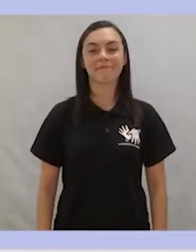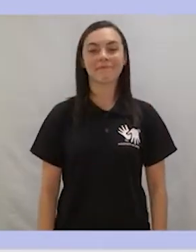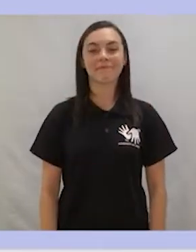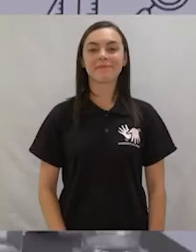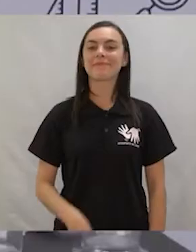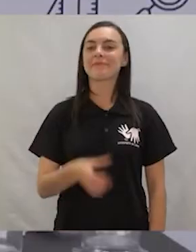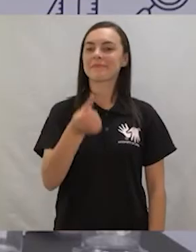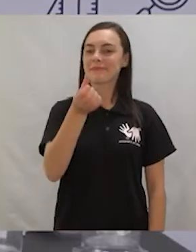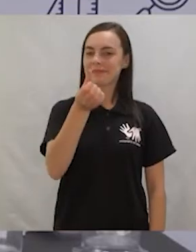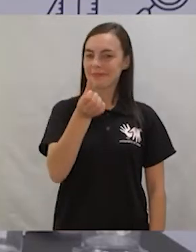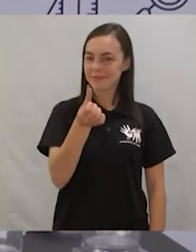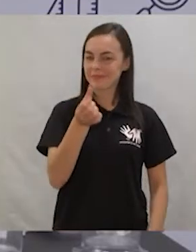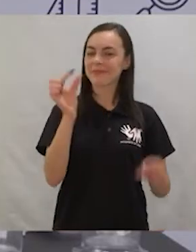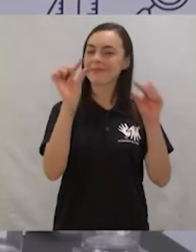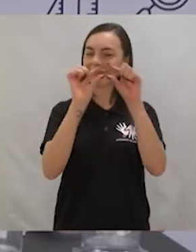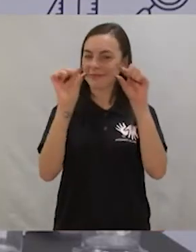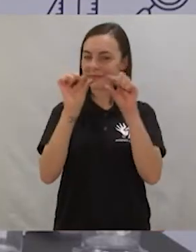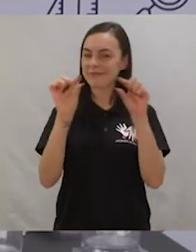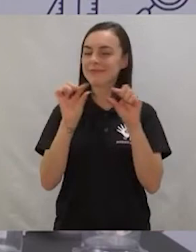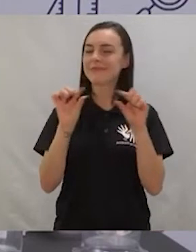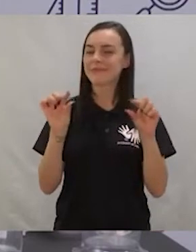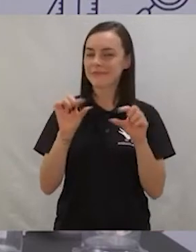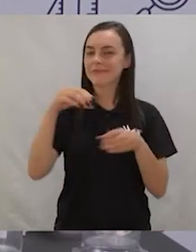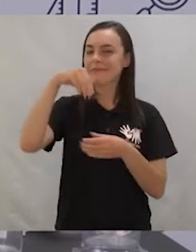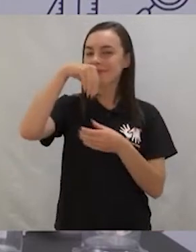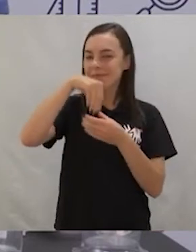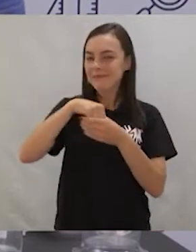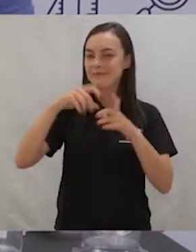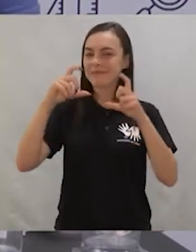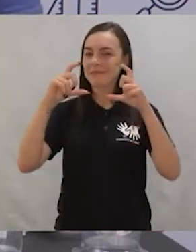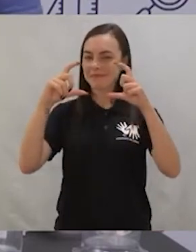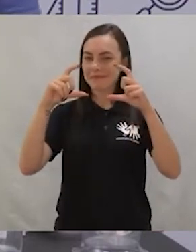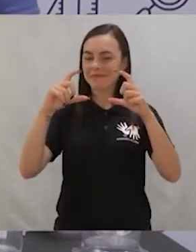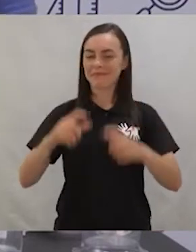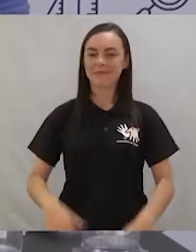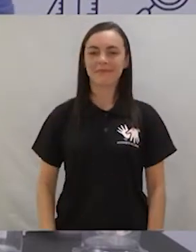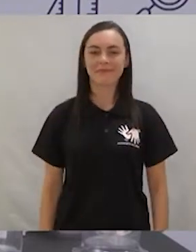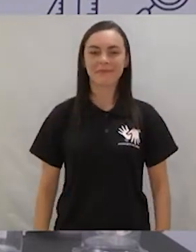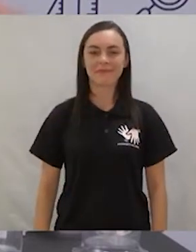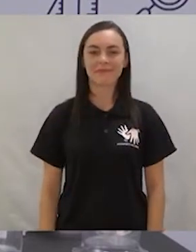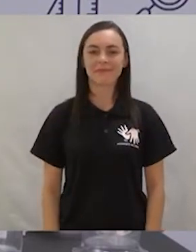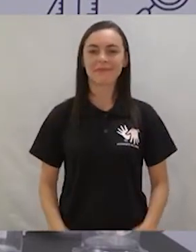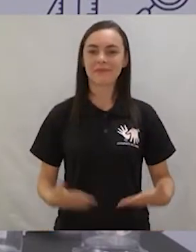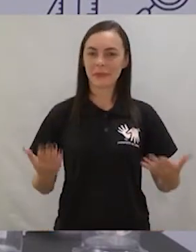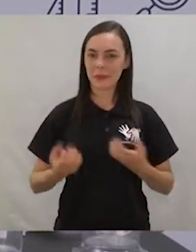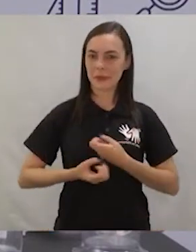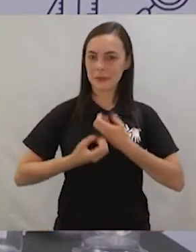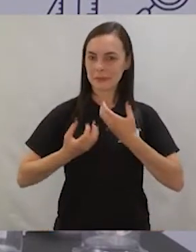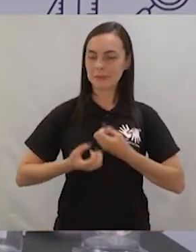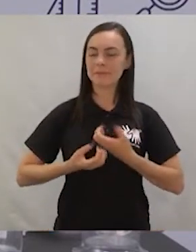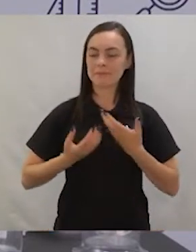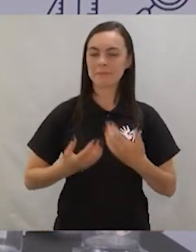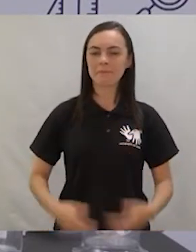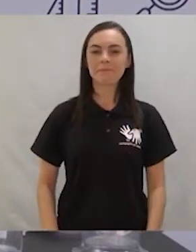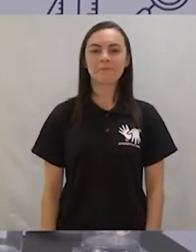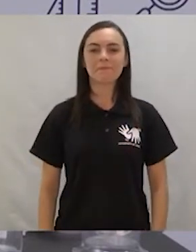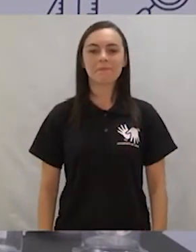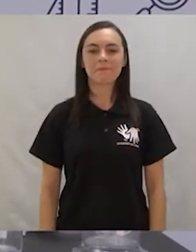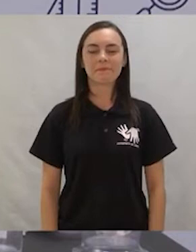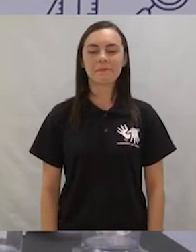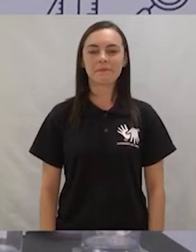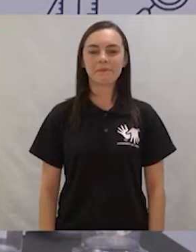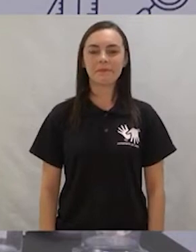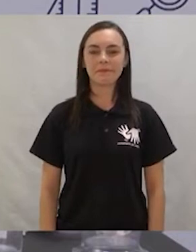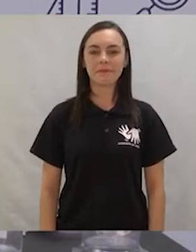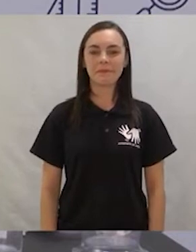aí! Eram 6 versos que tinha este nosso poema de hoje, né? A nossa primeira